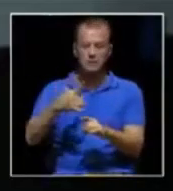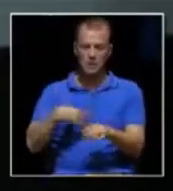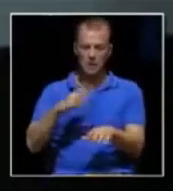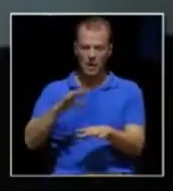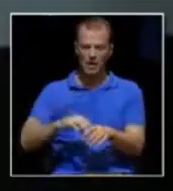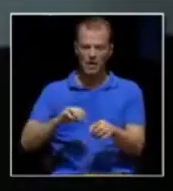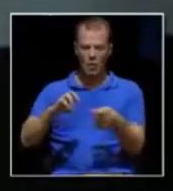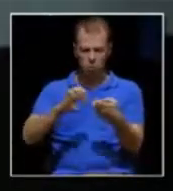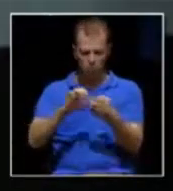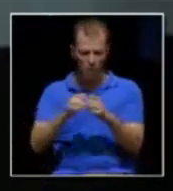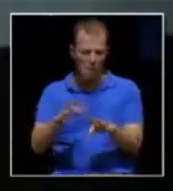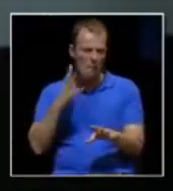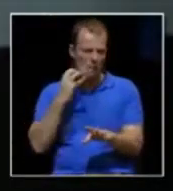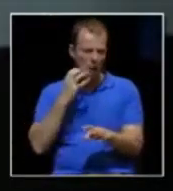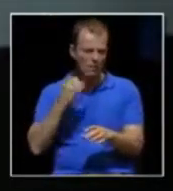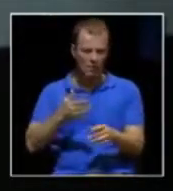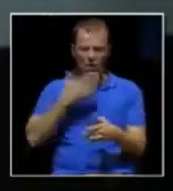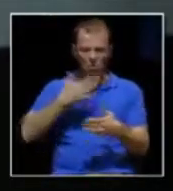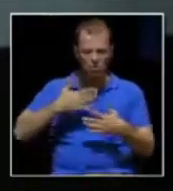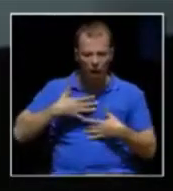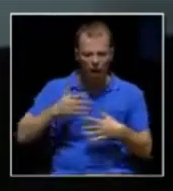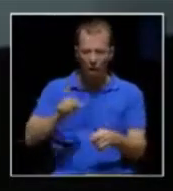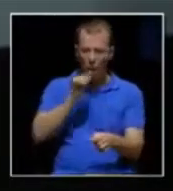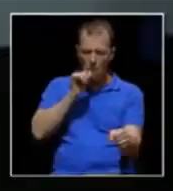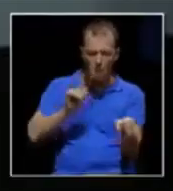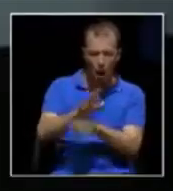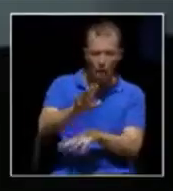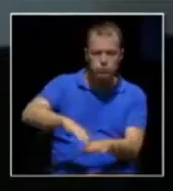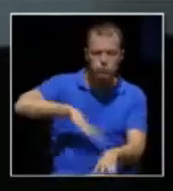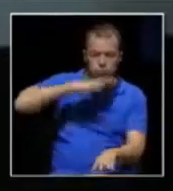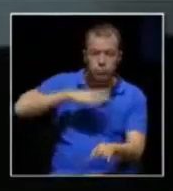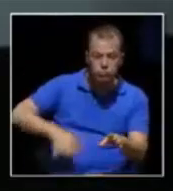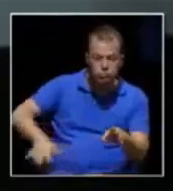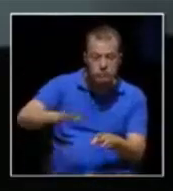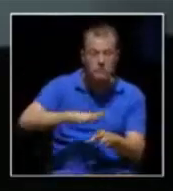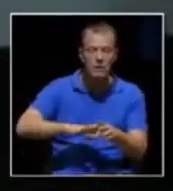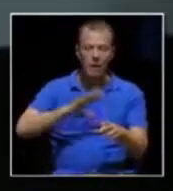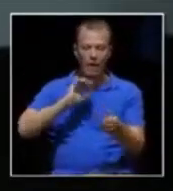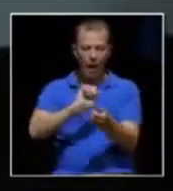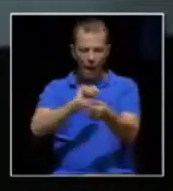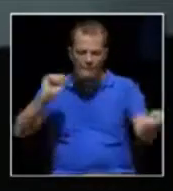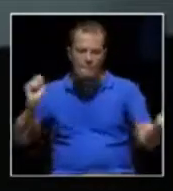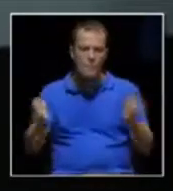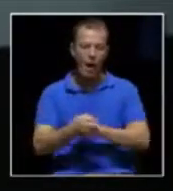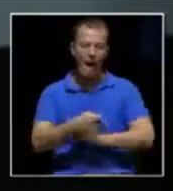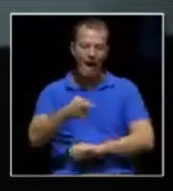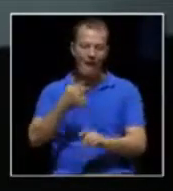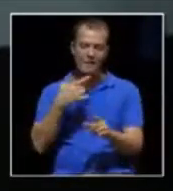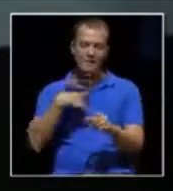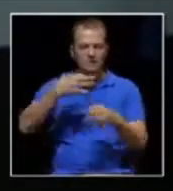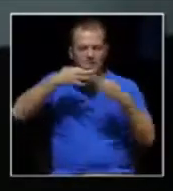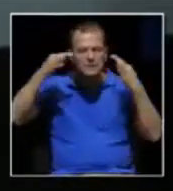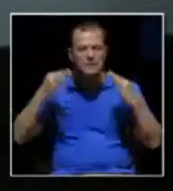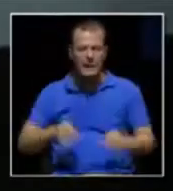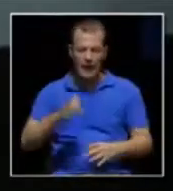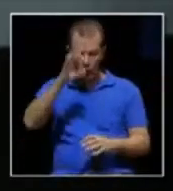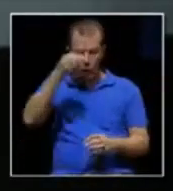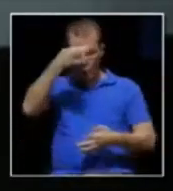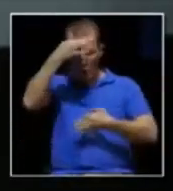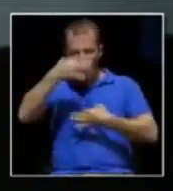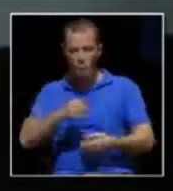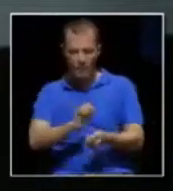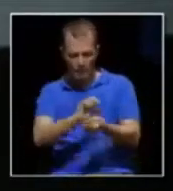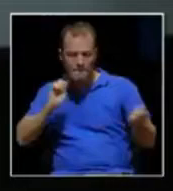dos plásticos que intoxica os nossos oceanos só termina com uma mudança séria de mentalidades, de comportamentos e de